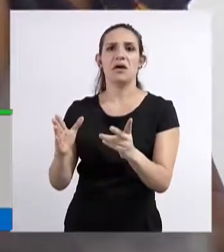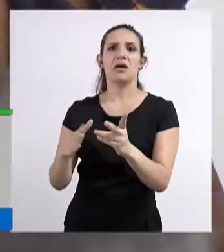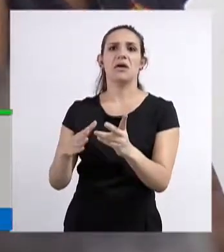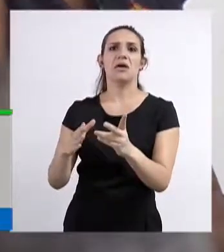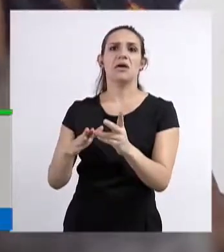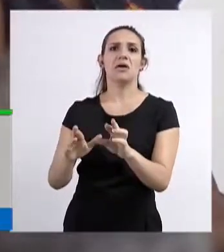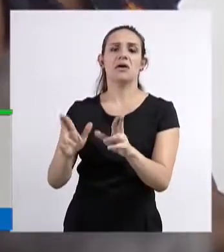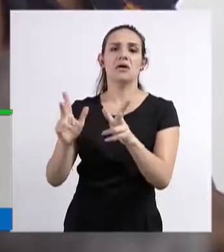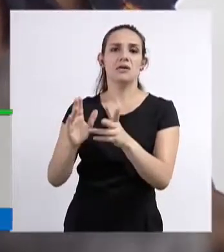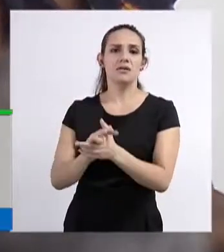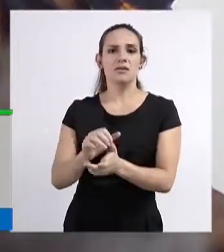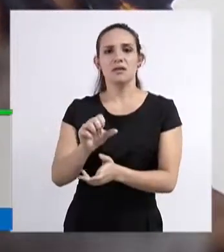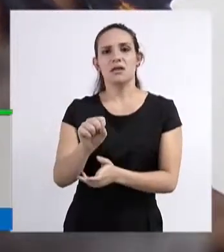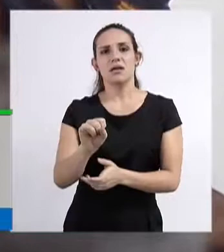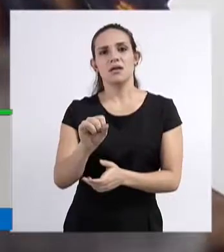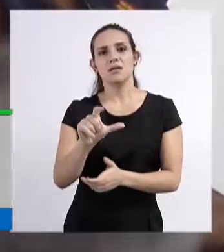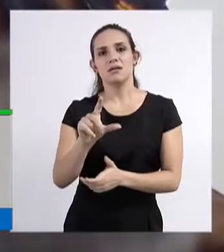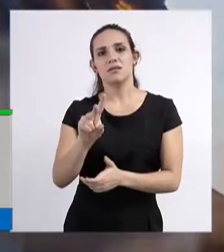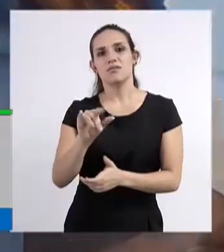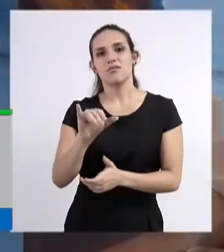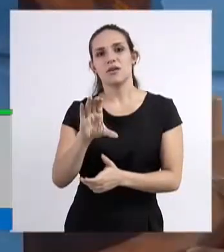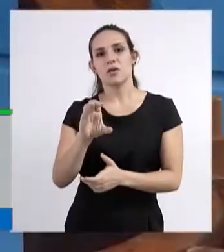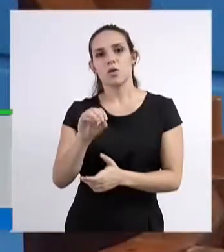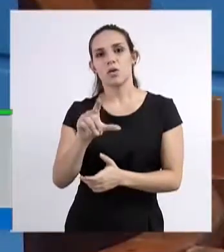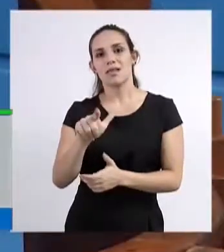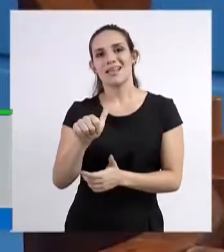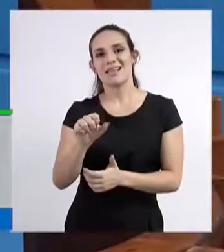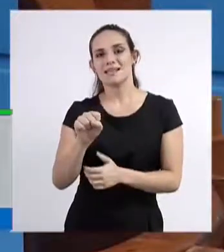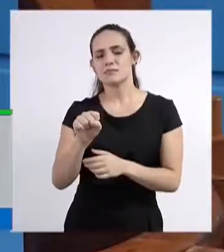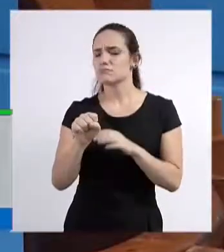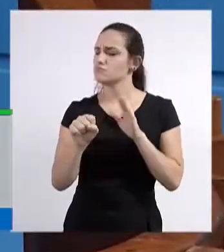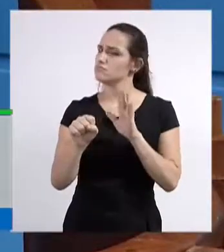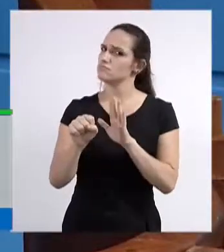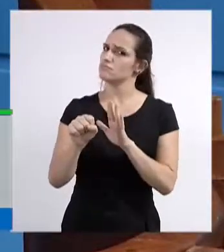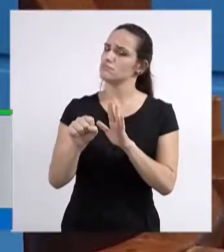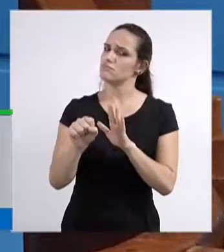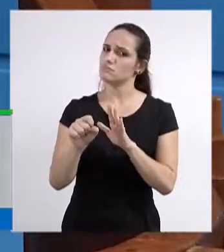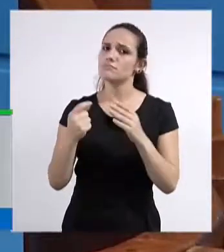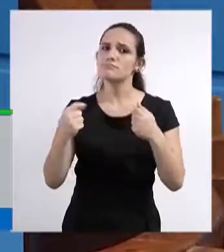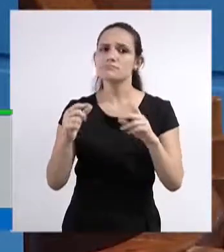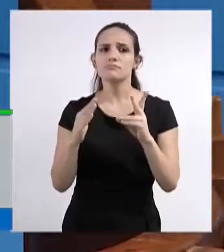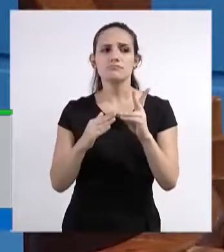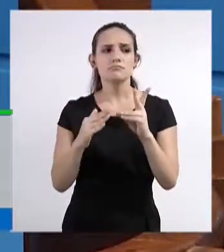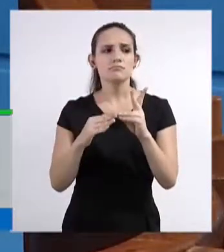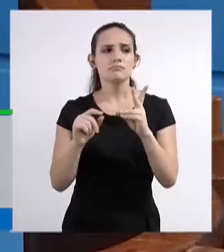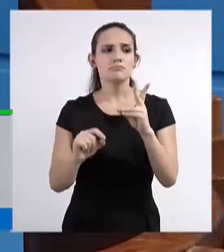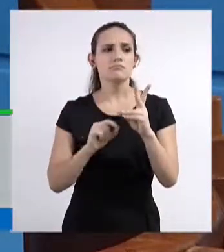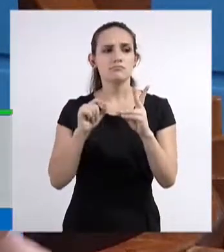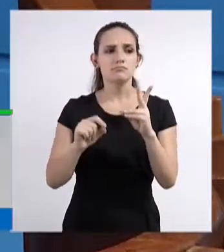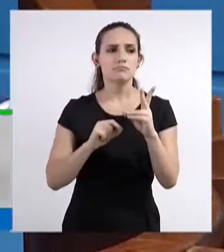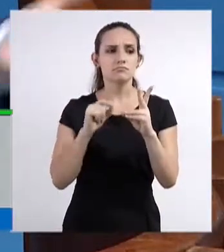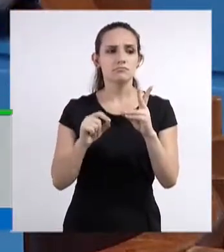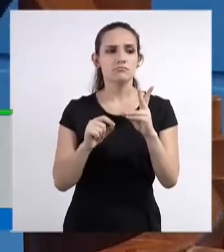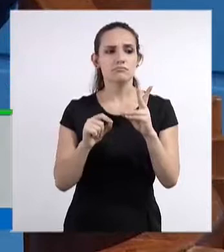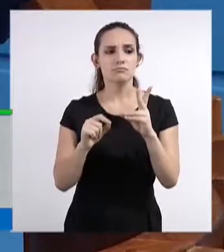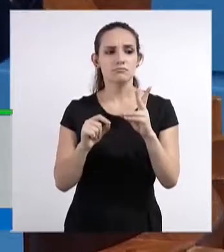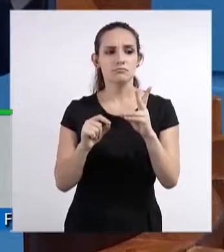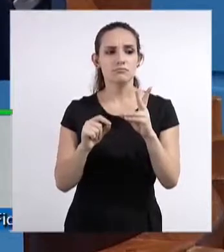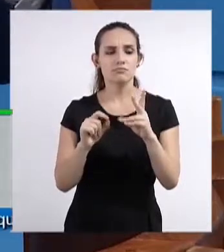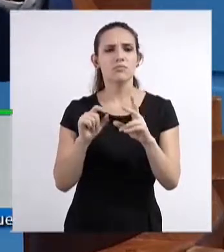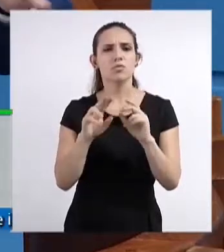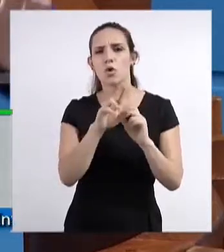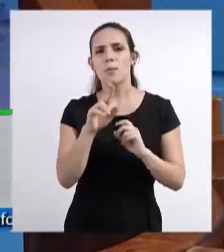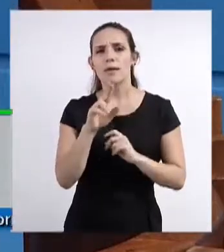condição de silvícolas. Eu acredito que é preciso que os indígenas tenham aí um